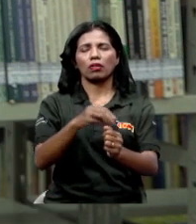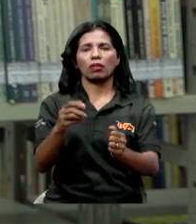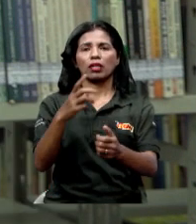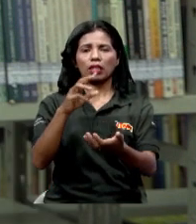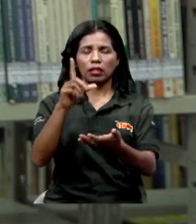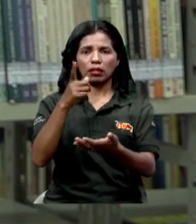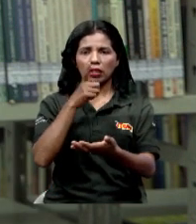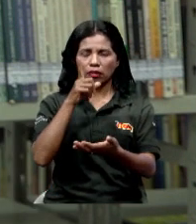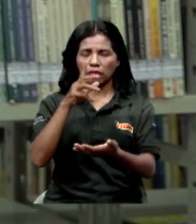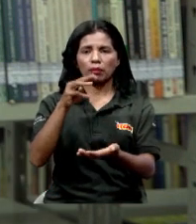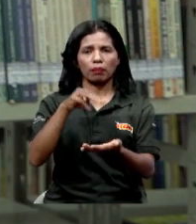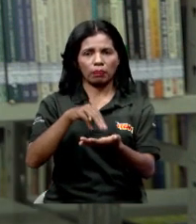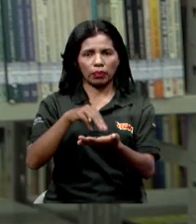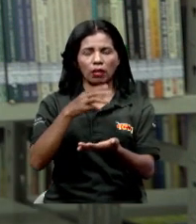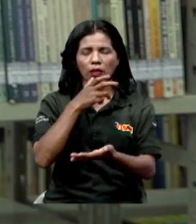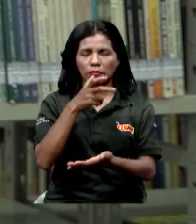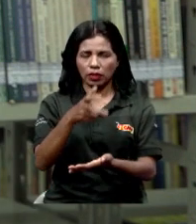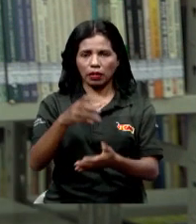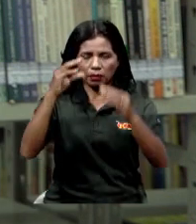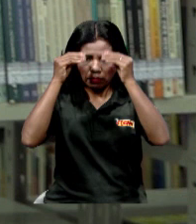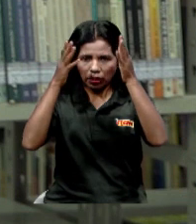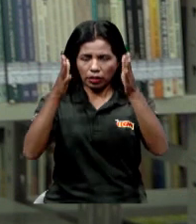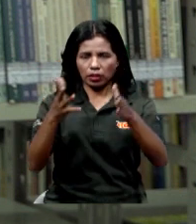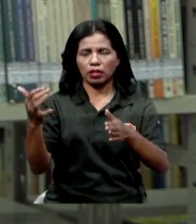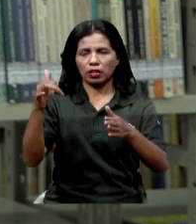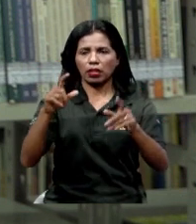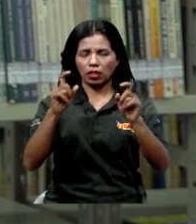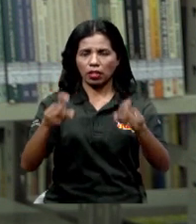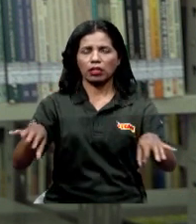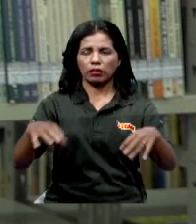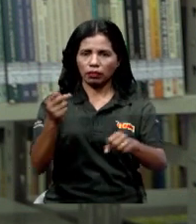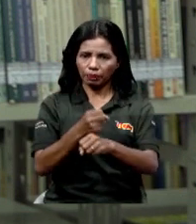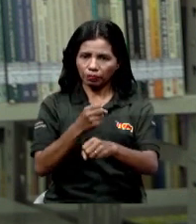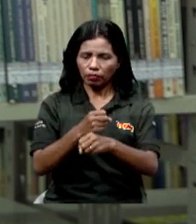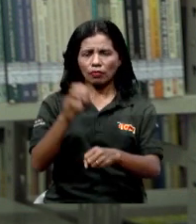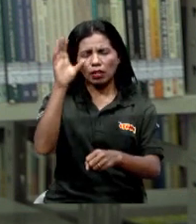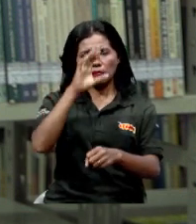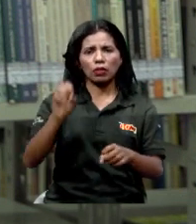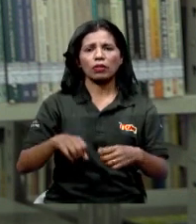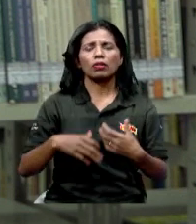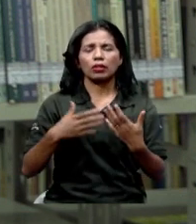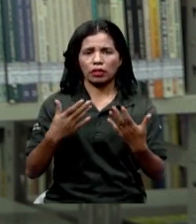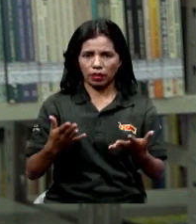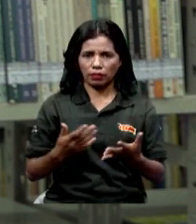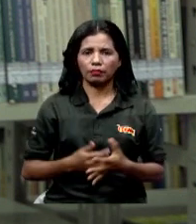Então, professor Sira maktenki esforçoan, buka meus oioin,